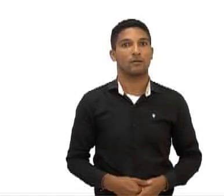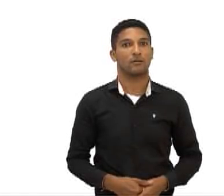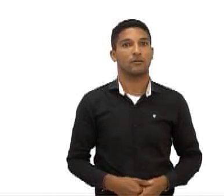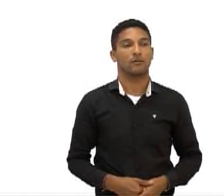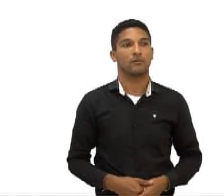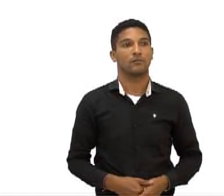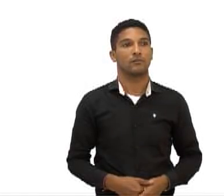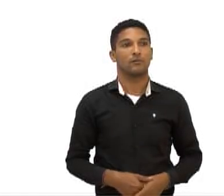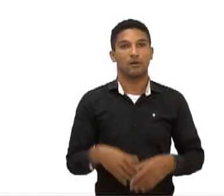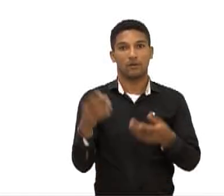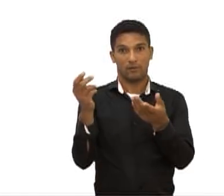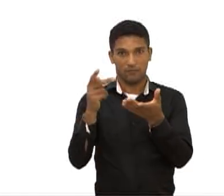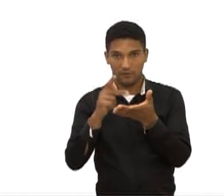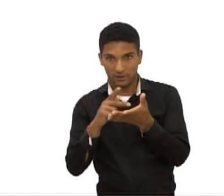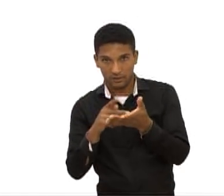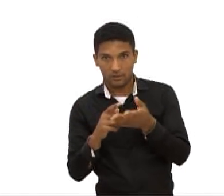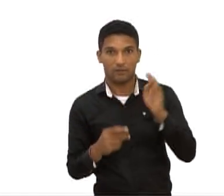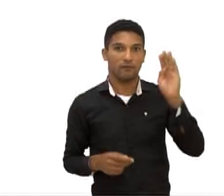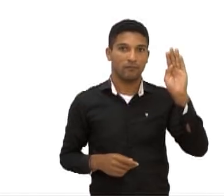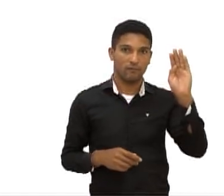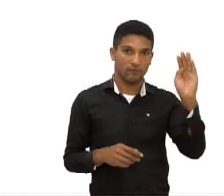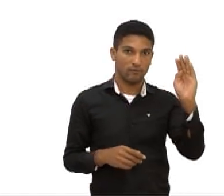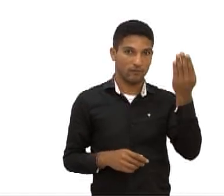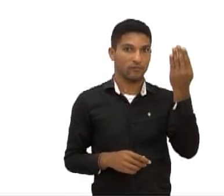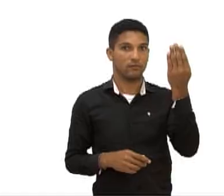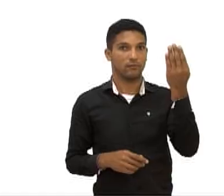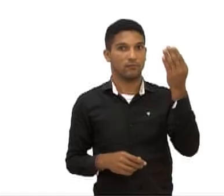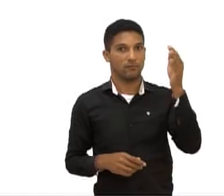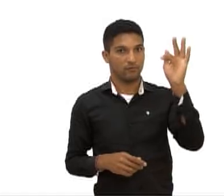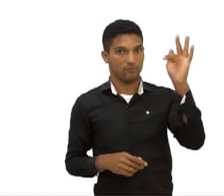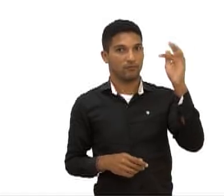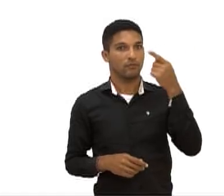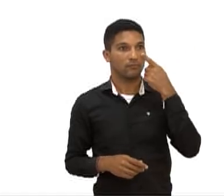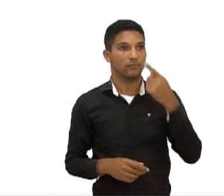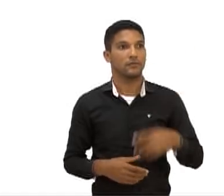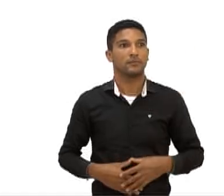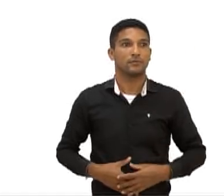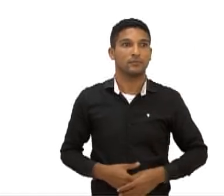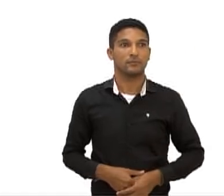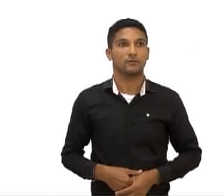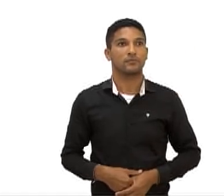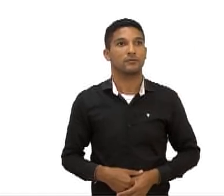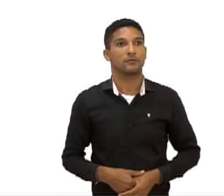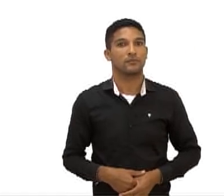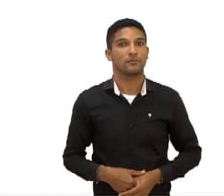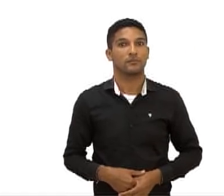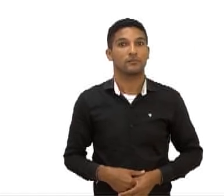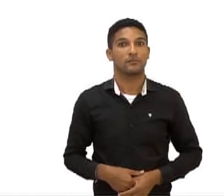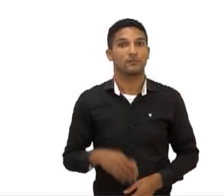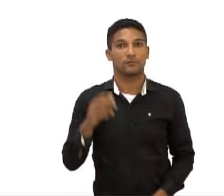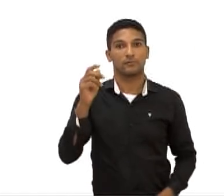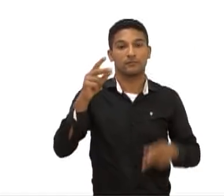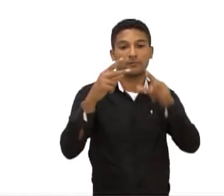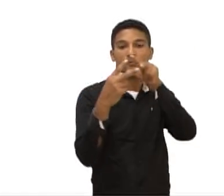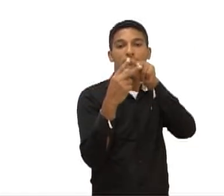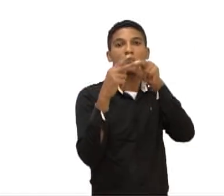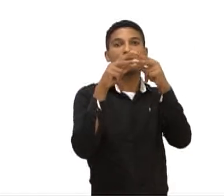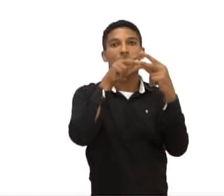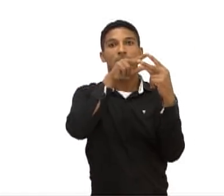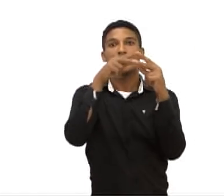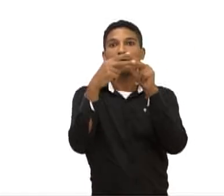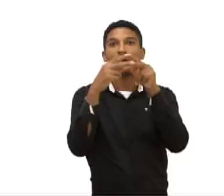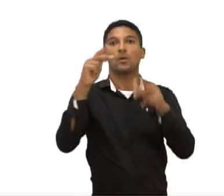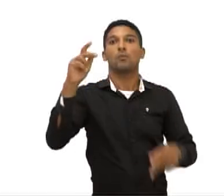com verdadeiro ou falso, eu vou ler aí essas alternativas para vocês. Os polígonos regulares podem conter as linhas